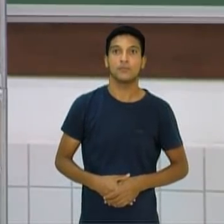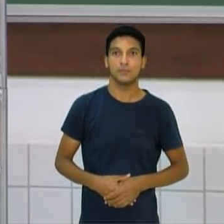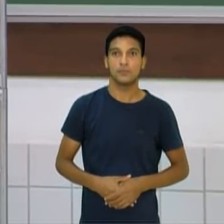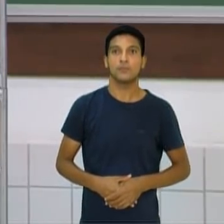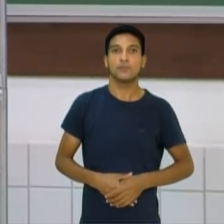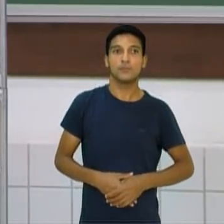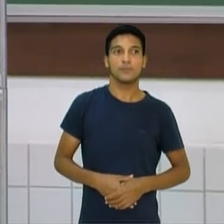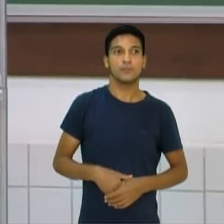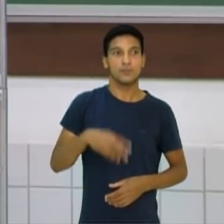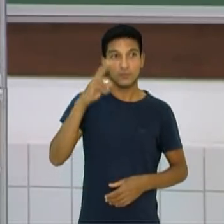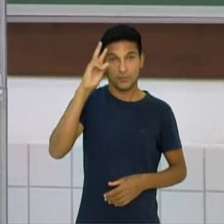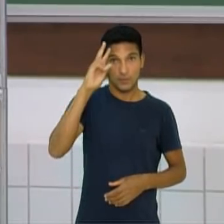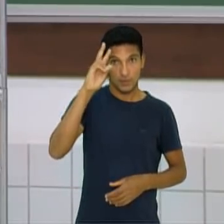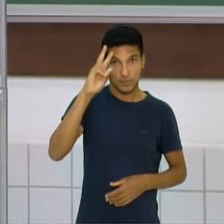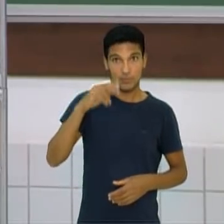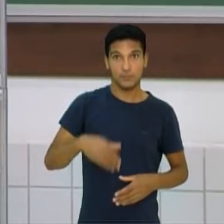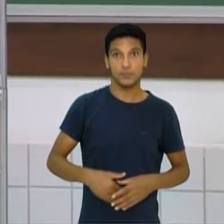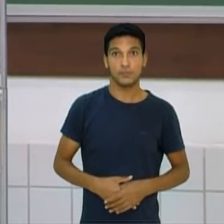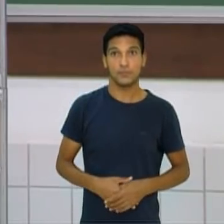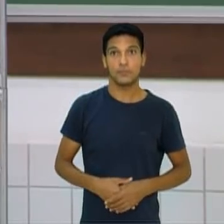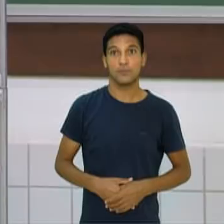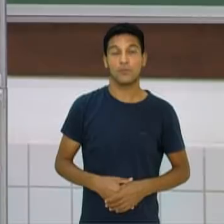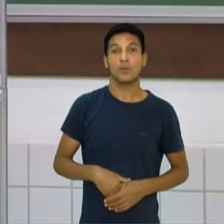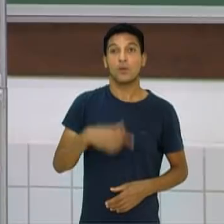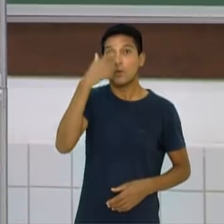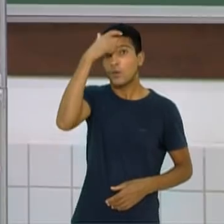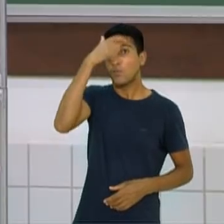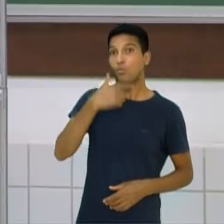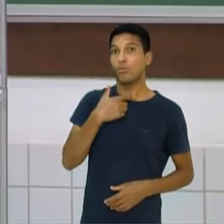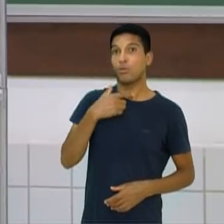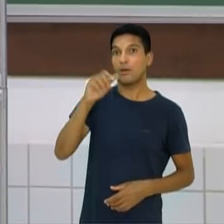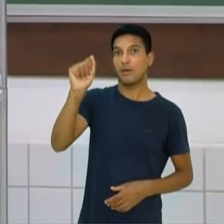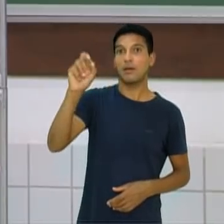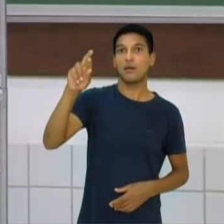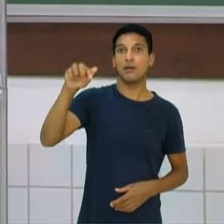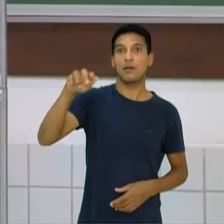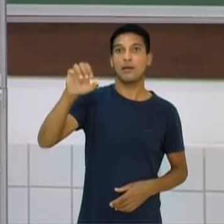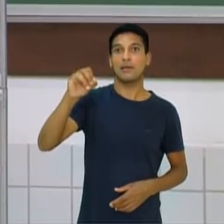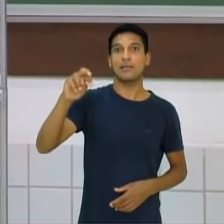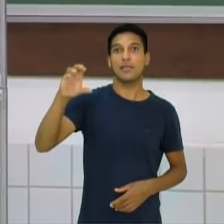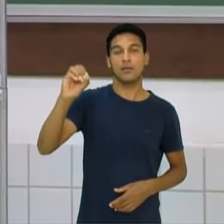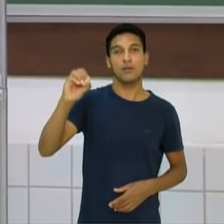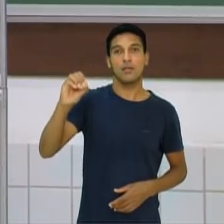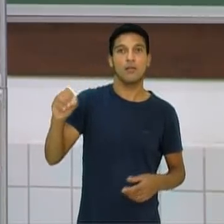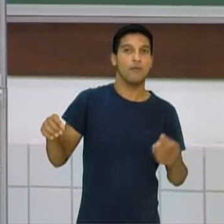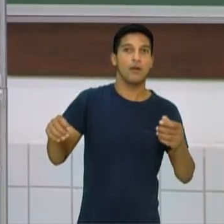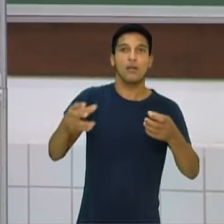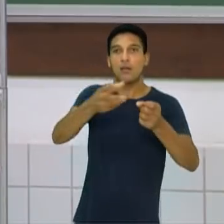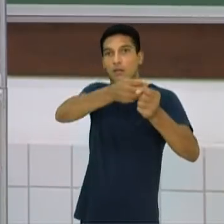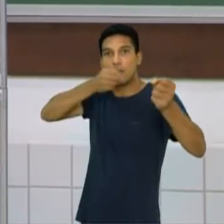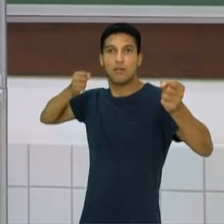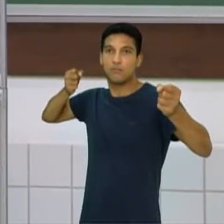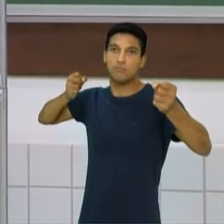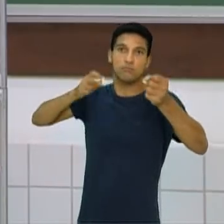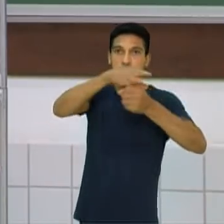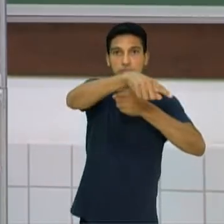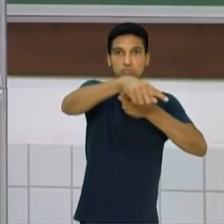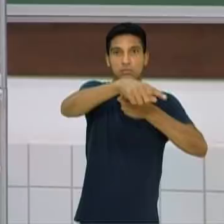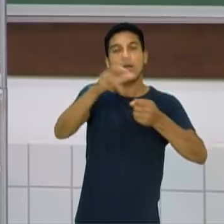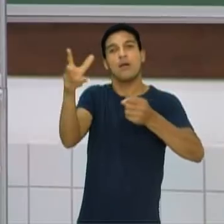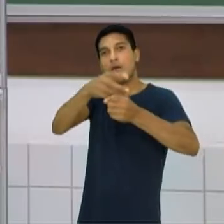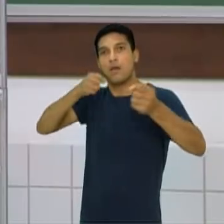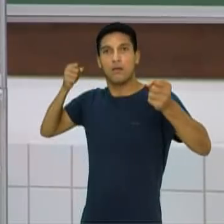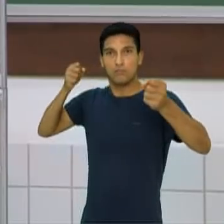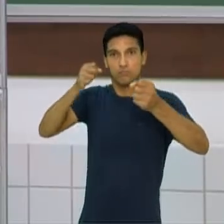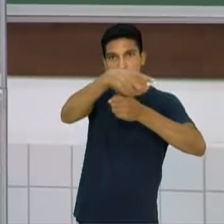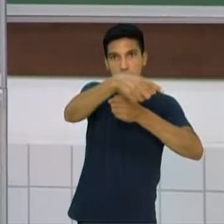Lembrando que o arqueiro ele vai atirando as suas flechas, né? Vai atirando as suas flechas e no